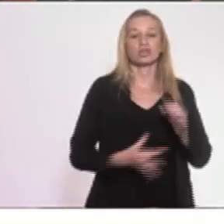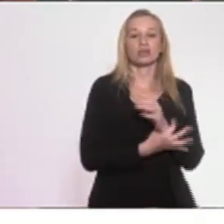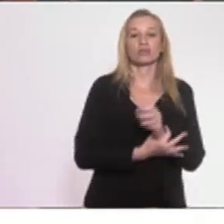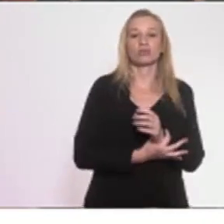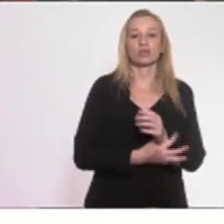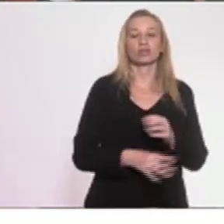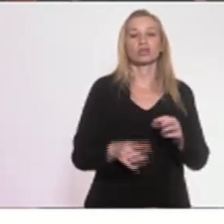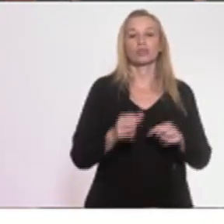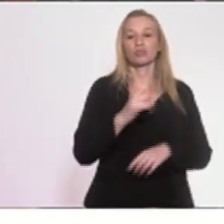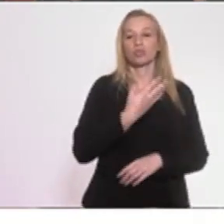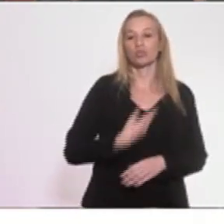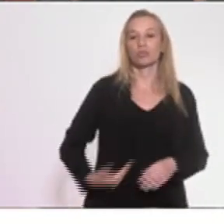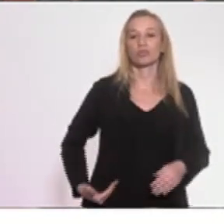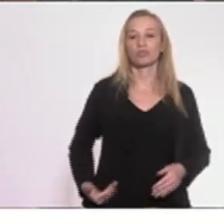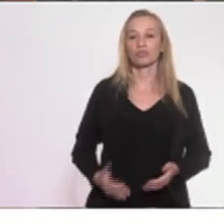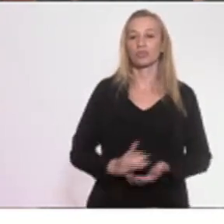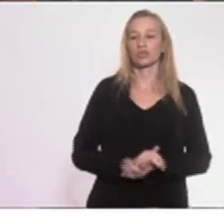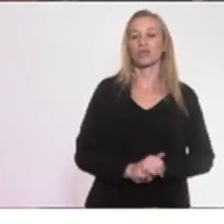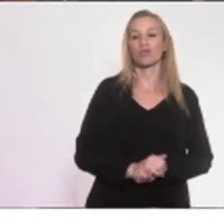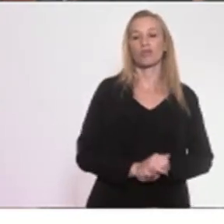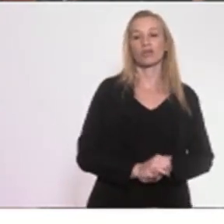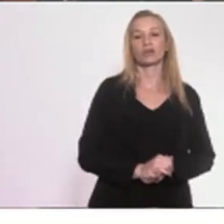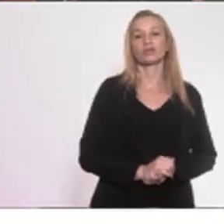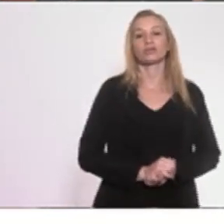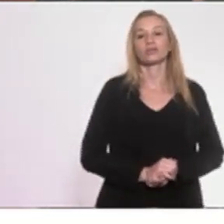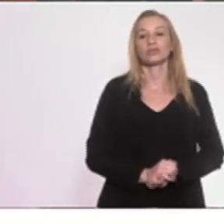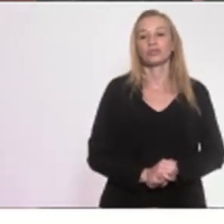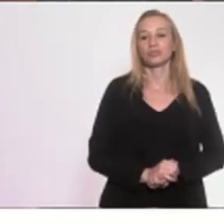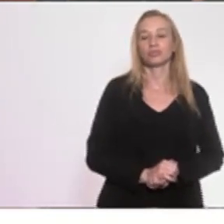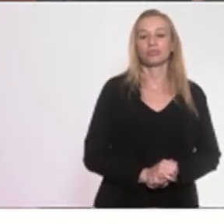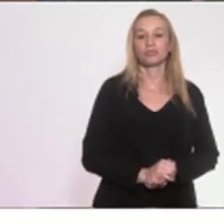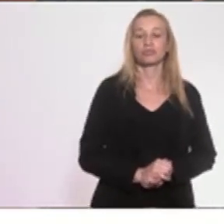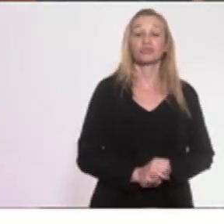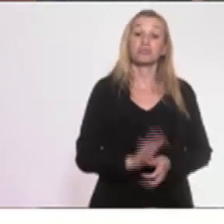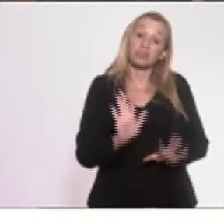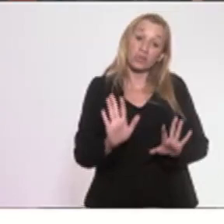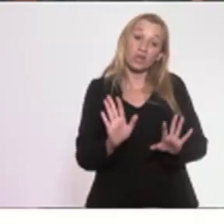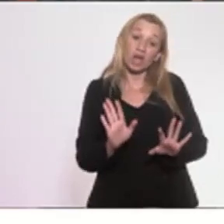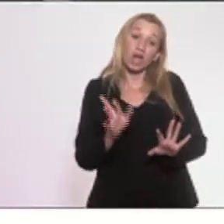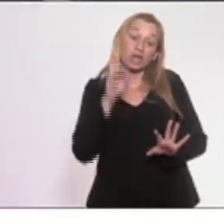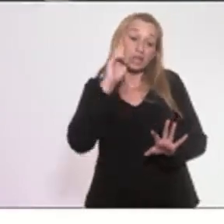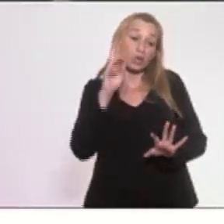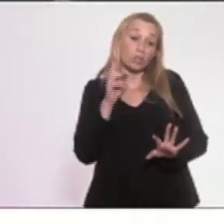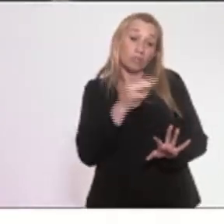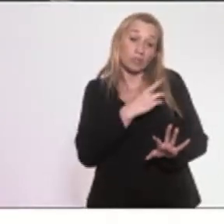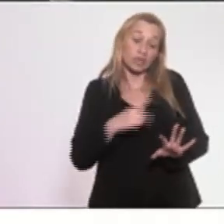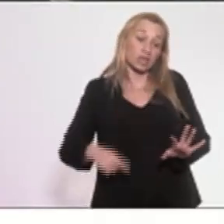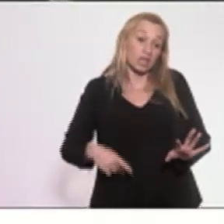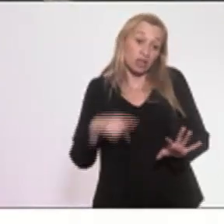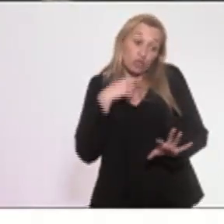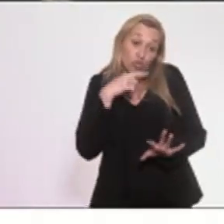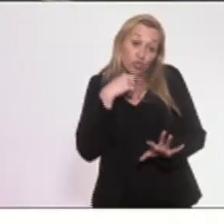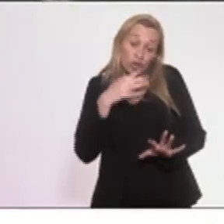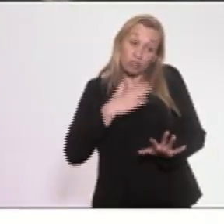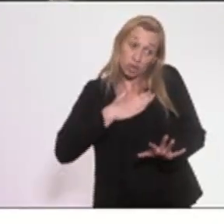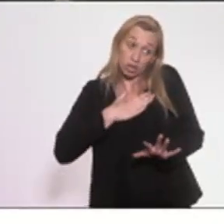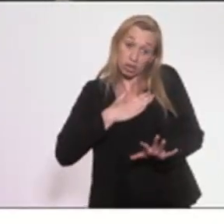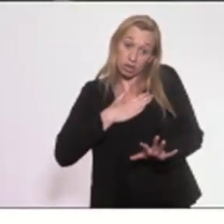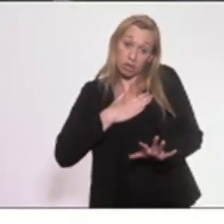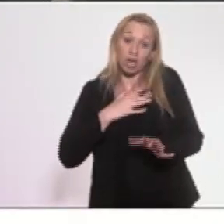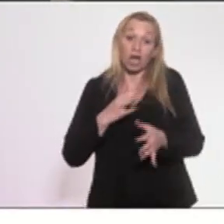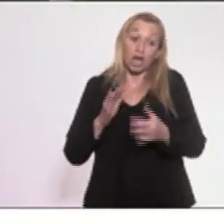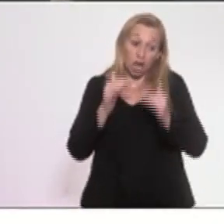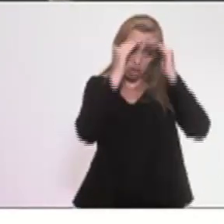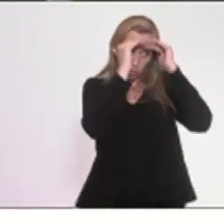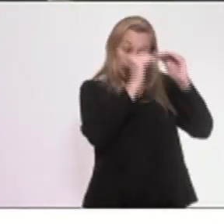Márcio. Senhor presidente, essa é exatamente a minha dúvida. Respeitando aqui o posicionamento da Comissão de Segurança